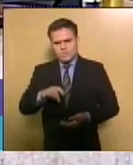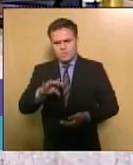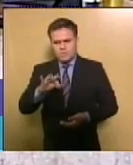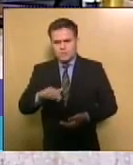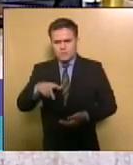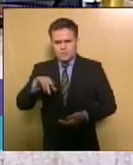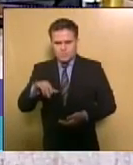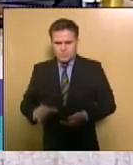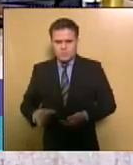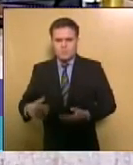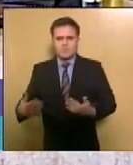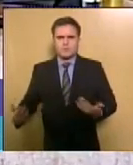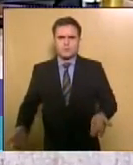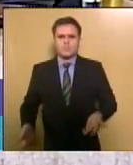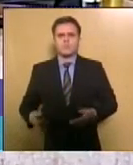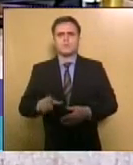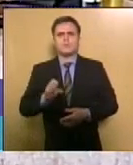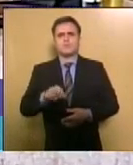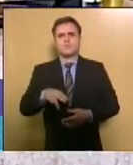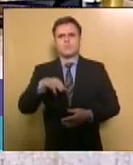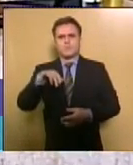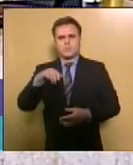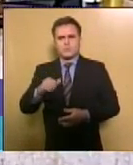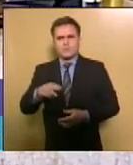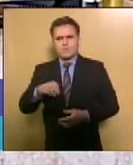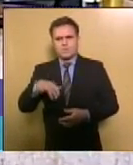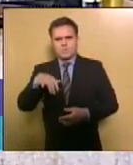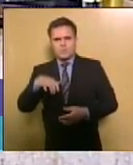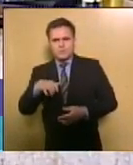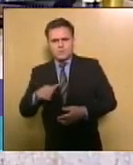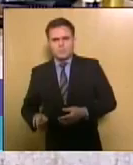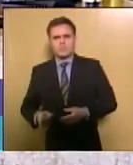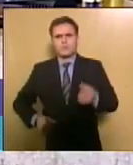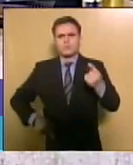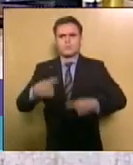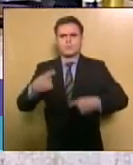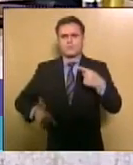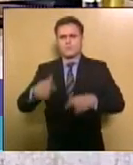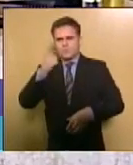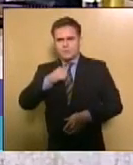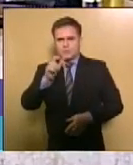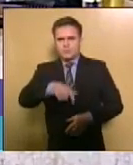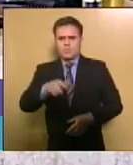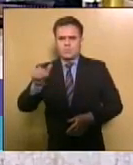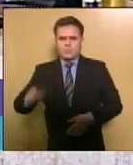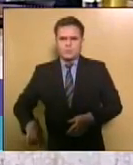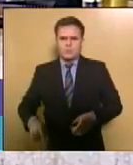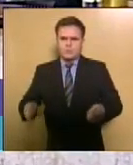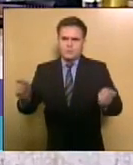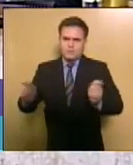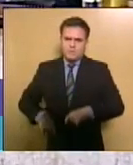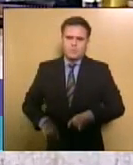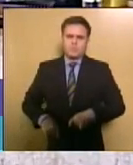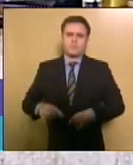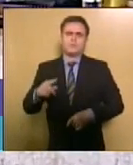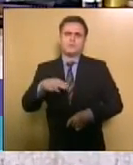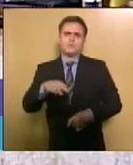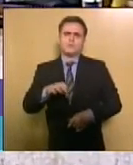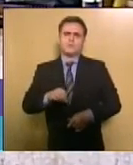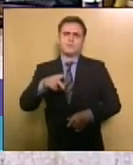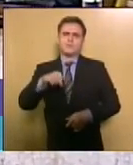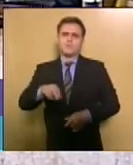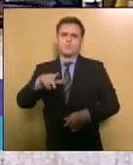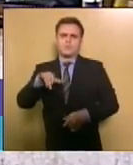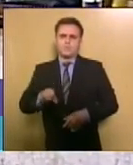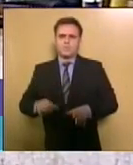da criança do Adolescente Sônia Maria dos Santos coordenadora de política para as mulheres movimento de mulheres camponesas de Neópolis aqui